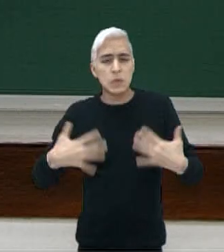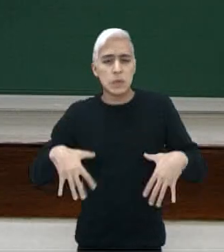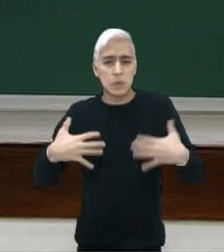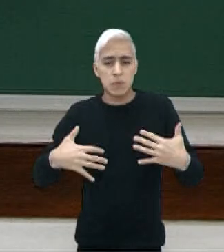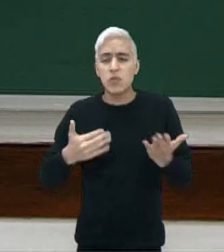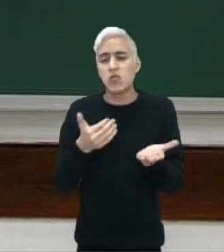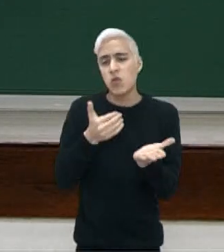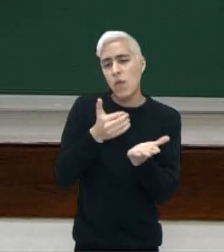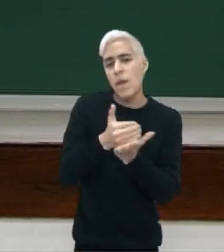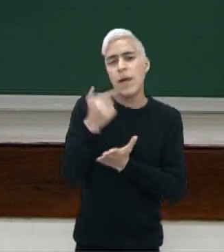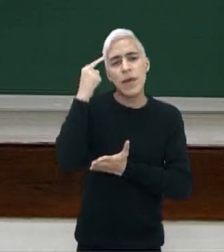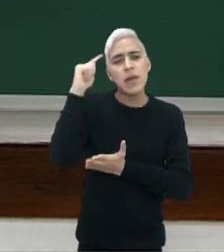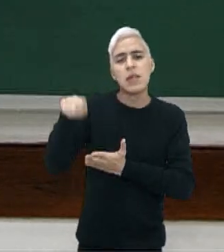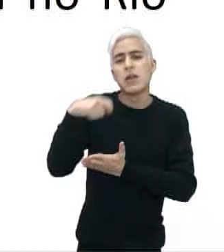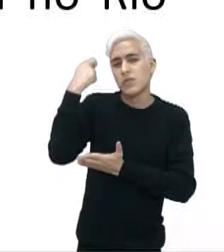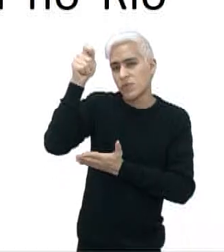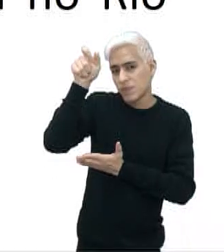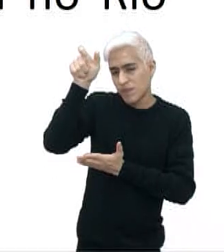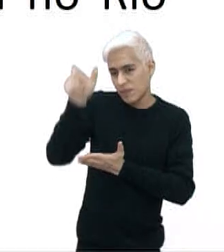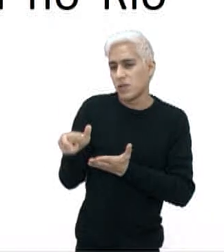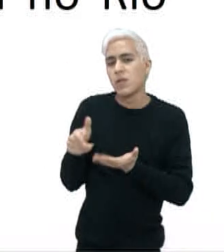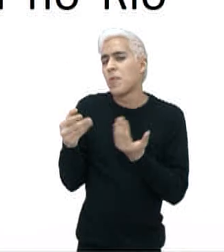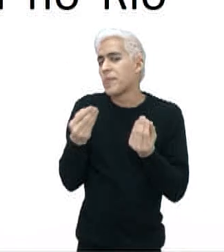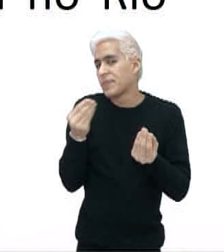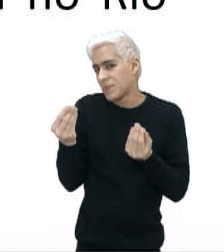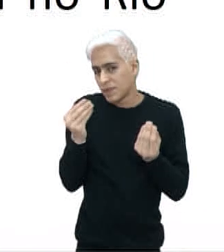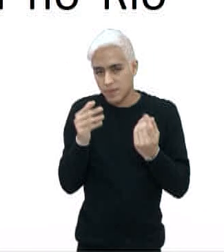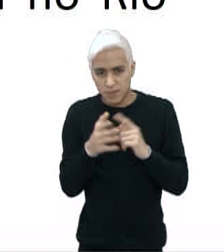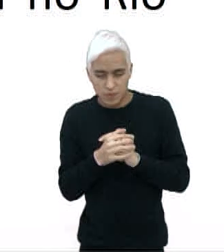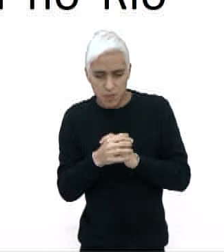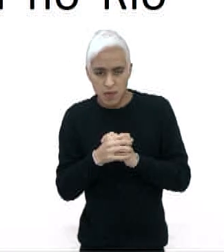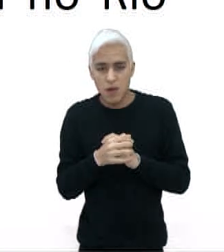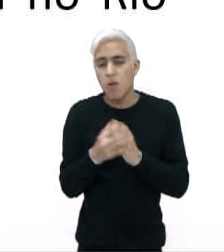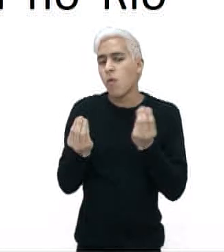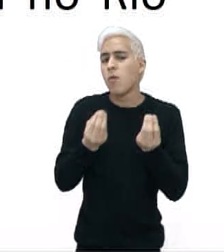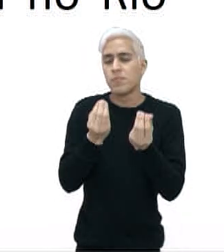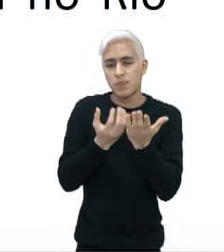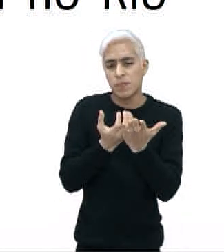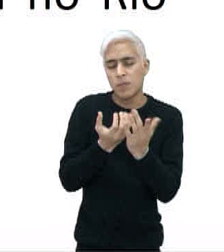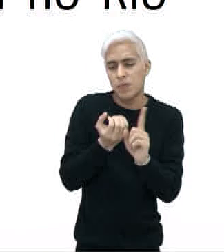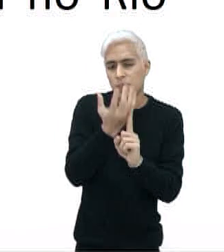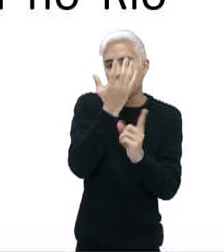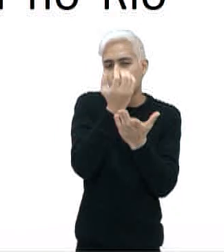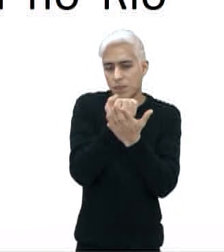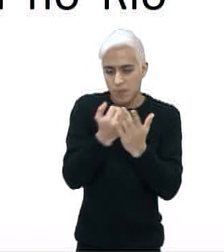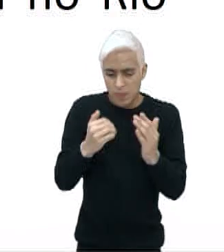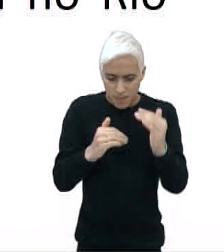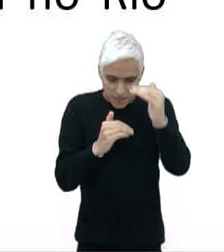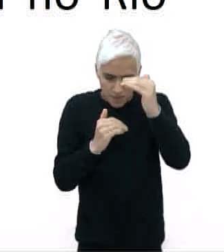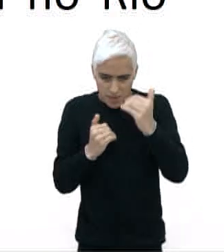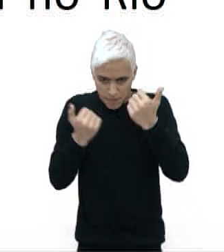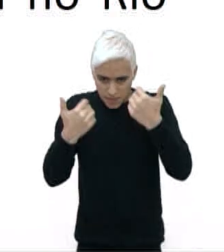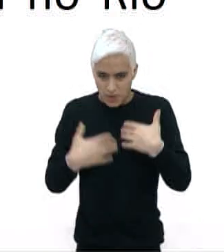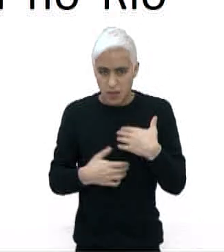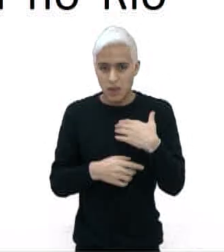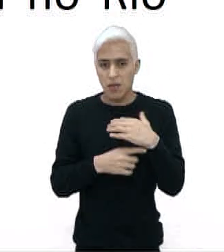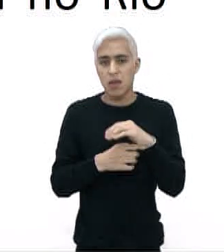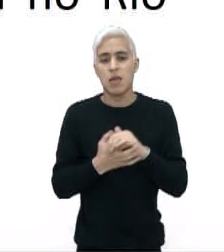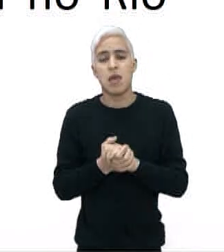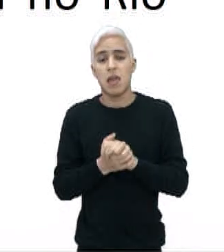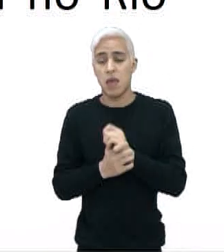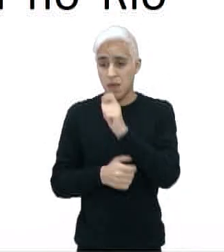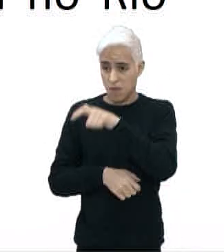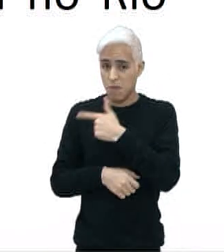a gente vai começar a pensar sobre isso aí com um trecho da biografia dele. Vamos ler? Abdias do